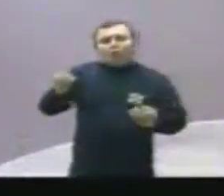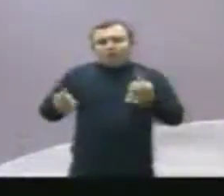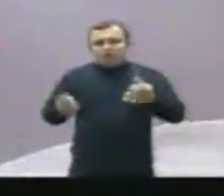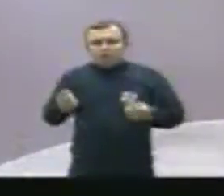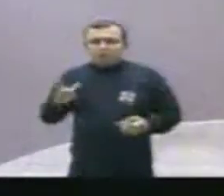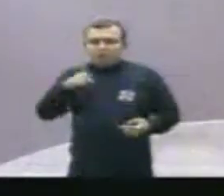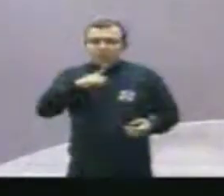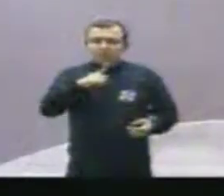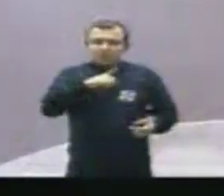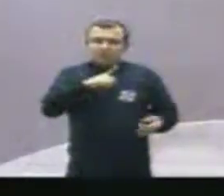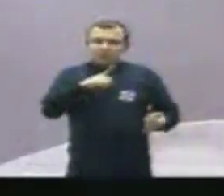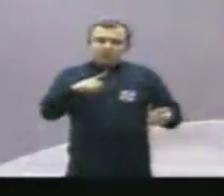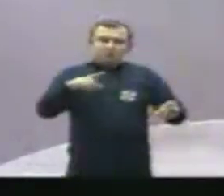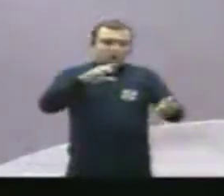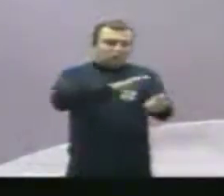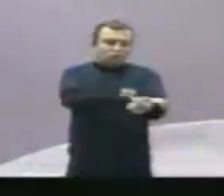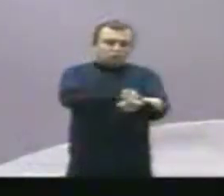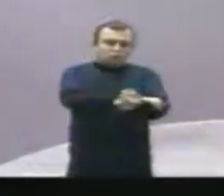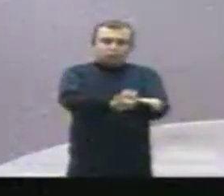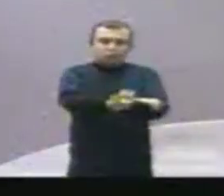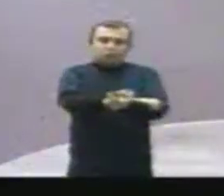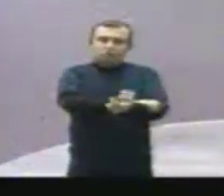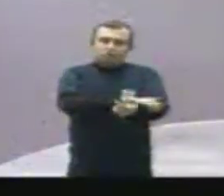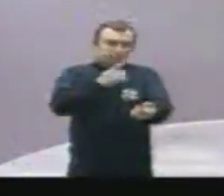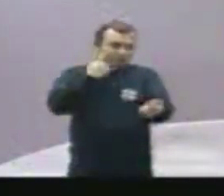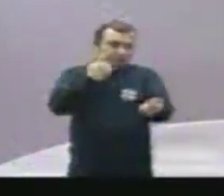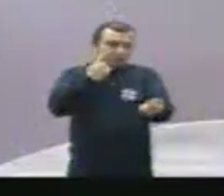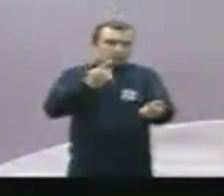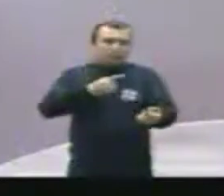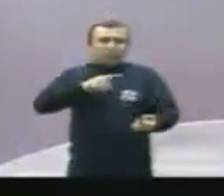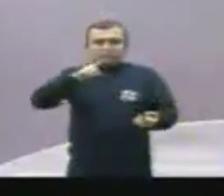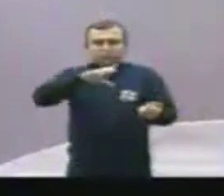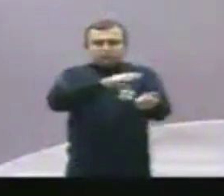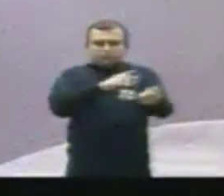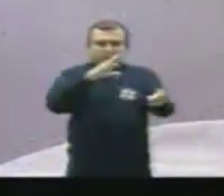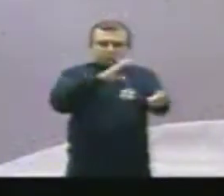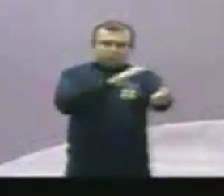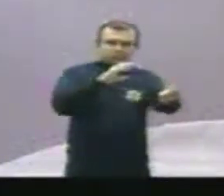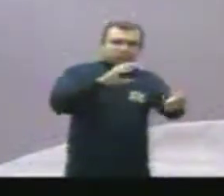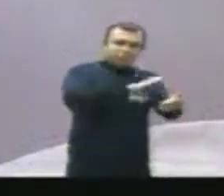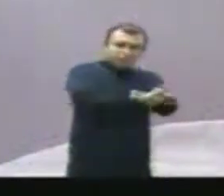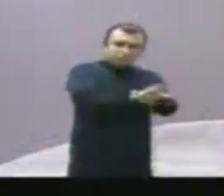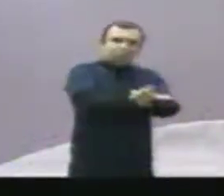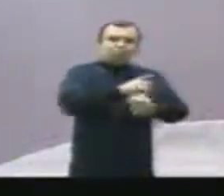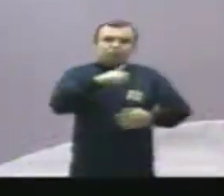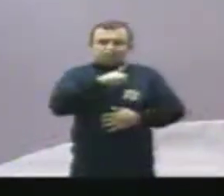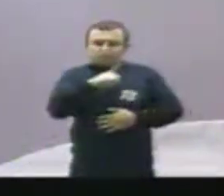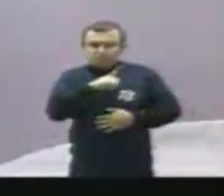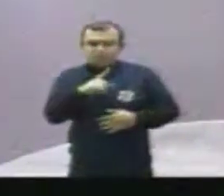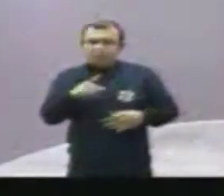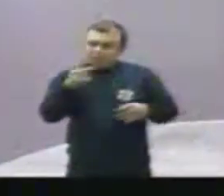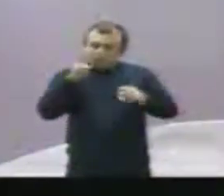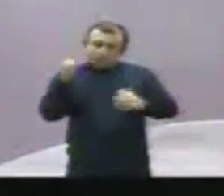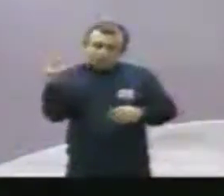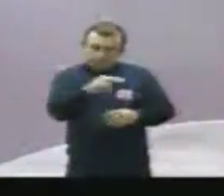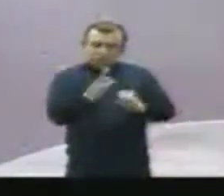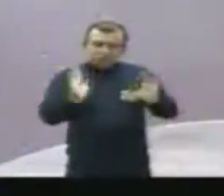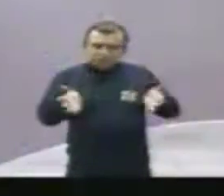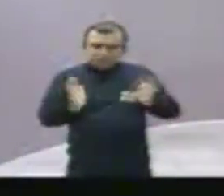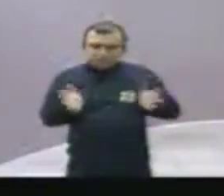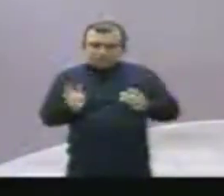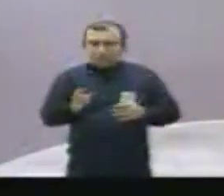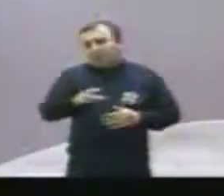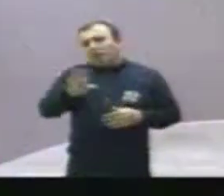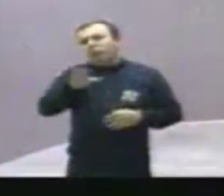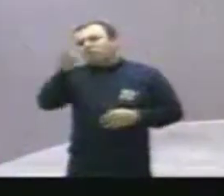um medidor de pressão arterial. Eu trouxe um aqui para mostrar para vocês. É um medidor bem comum, você possivelmente já deve ter visto. Você vai